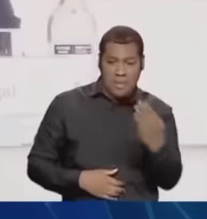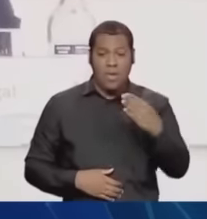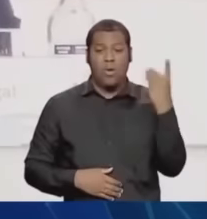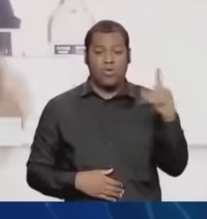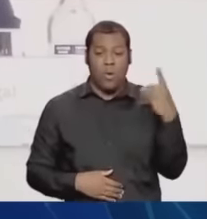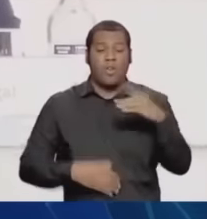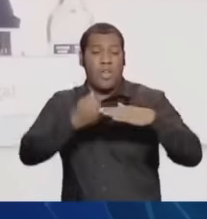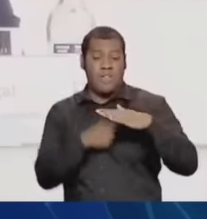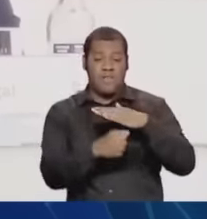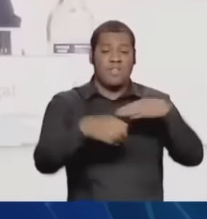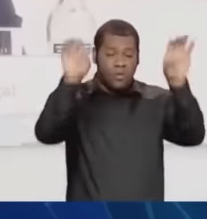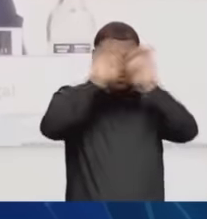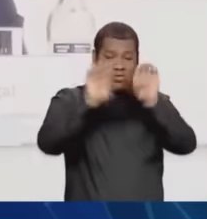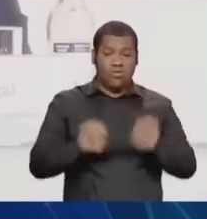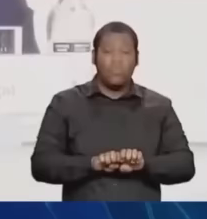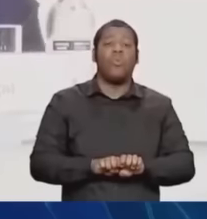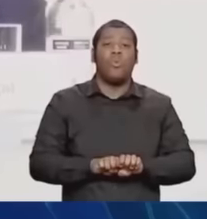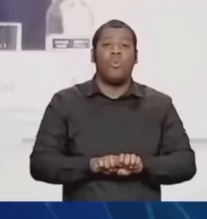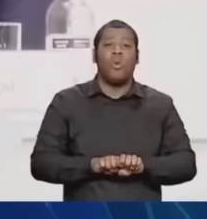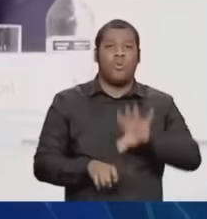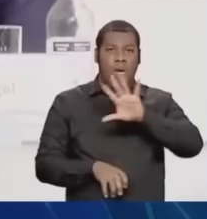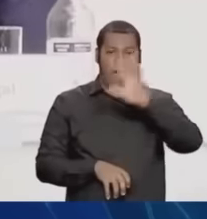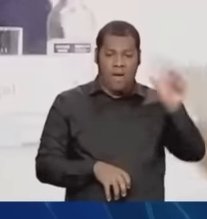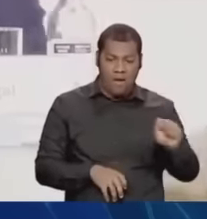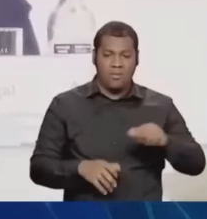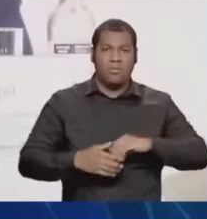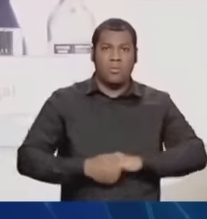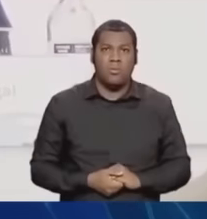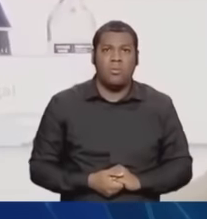investimento em infraestrutura em todo o continente africano.